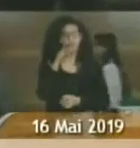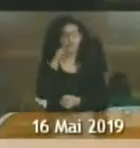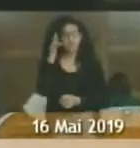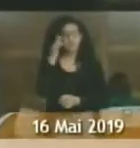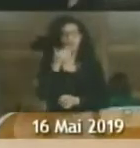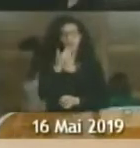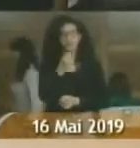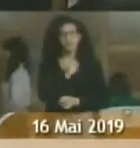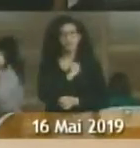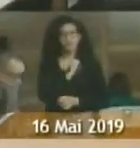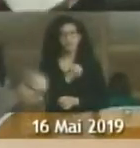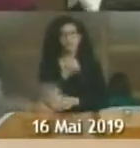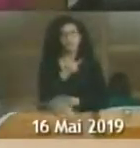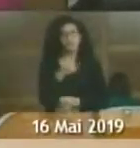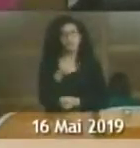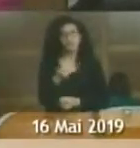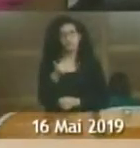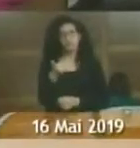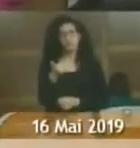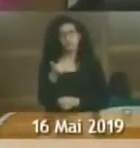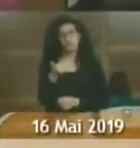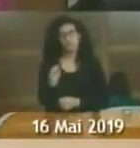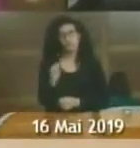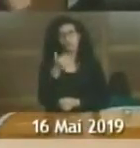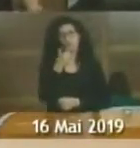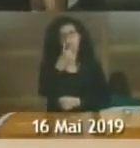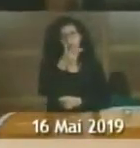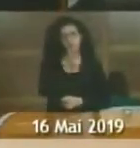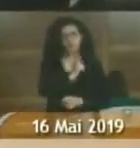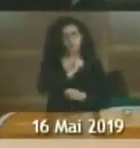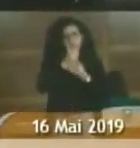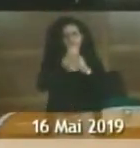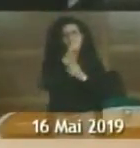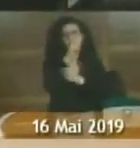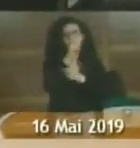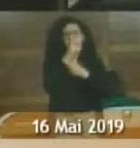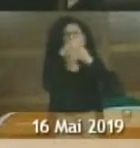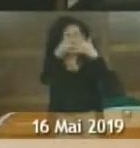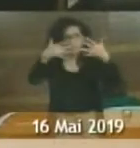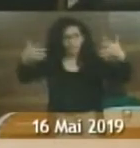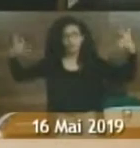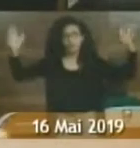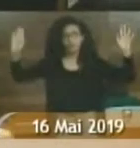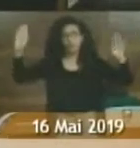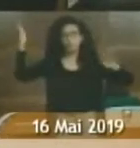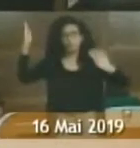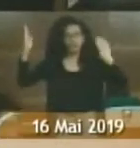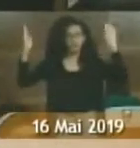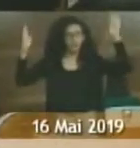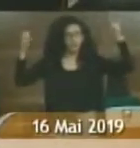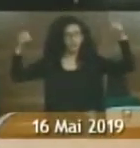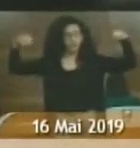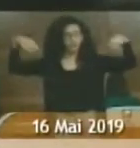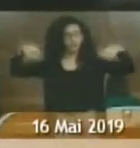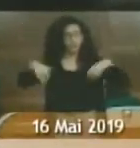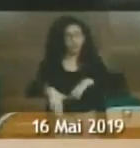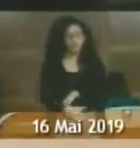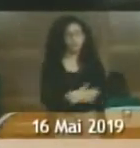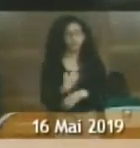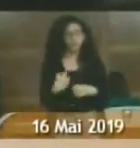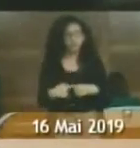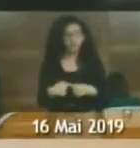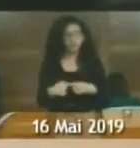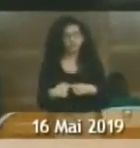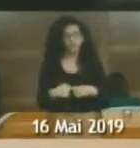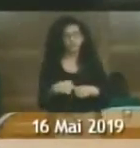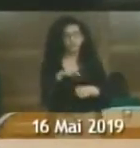Araújo. Indicação número 1128, indicando ao prefeito municipal a extensão de rede elétrica com colocação de braços de luminárias e lâmpadas de LED na Alameda dos Colibris,